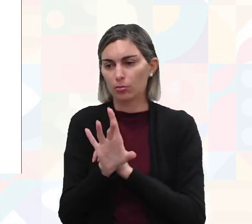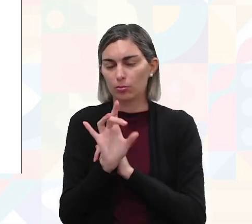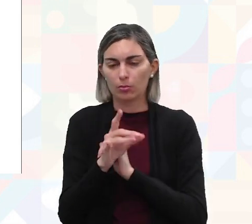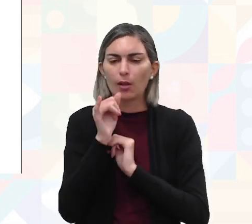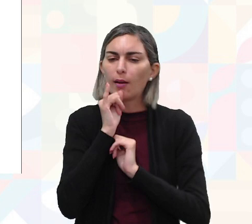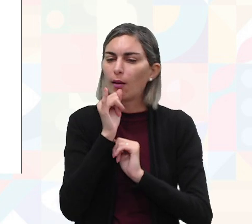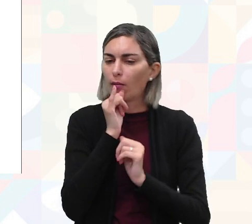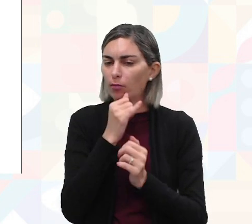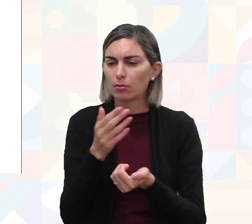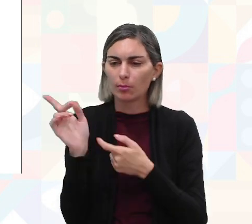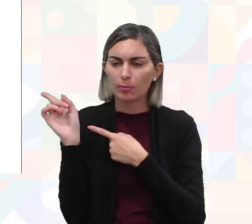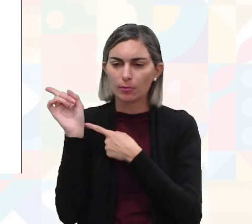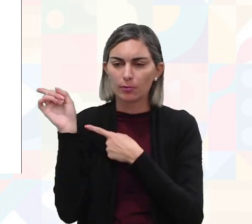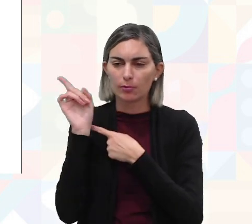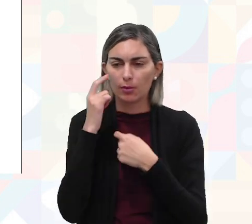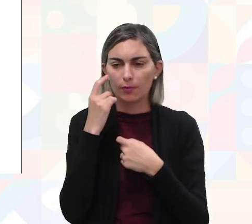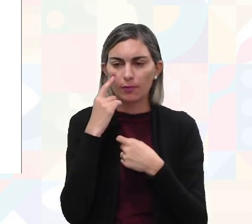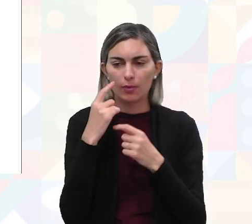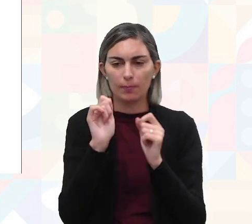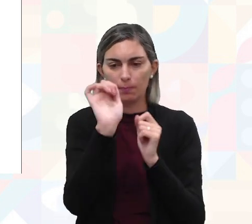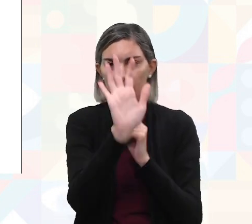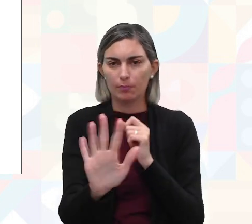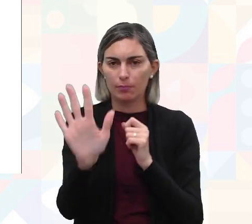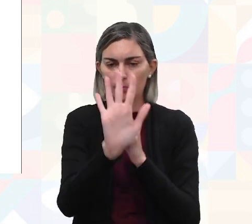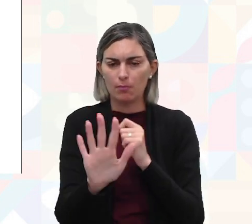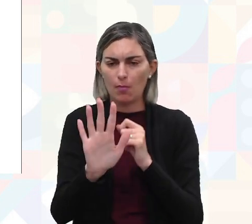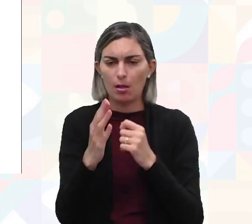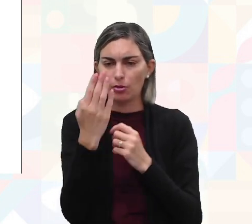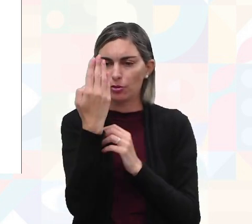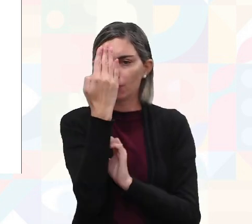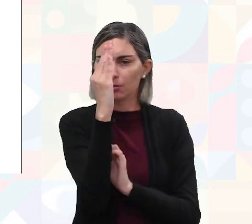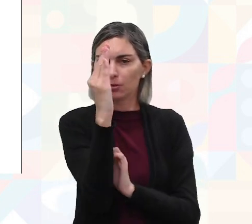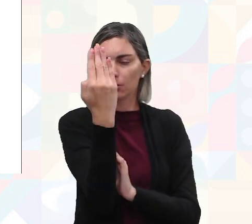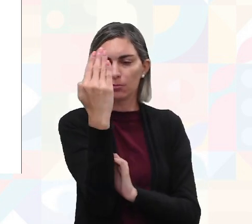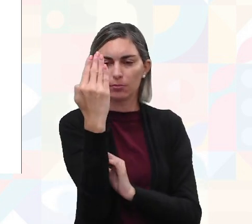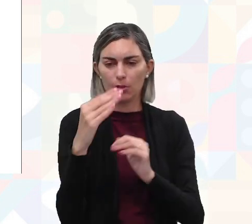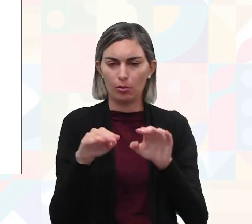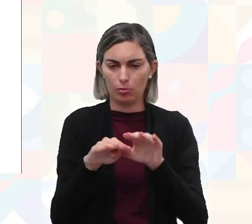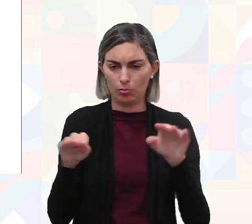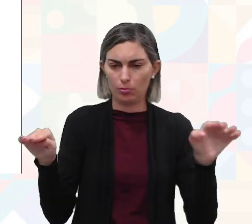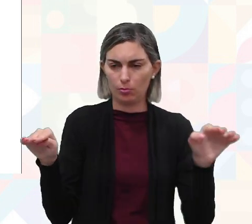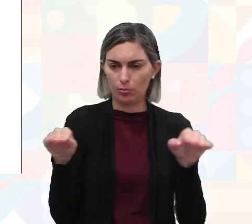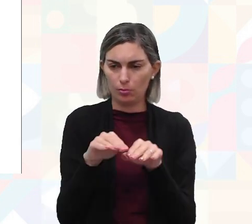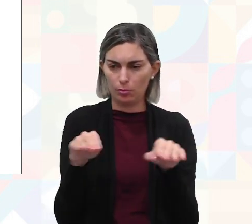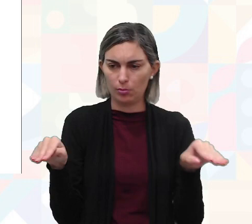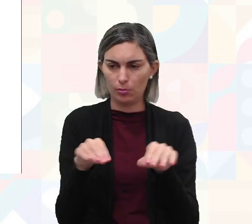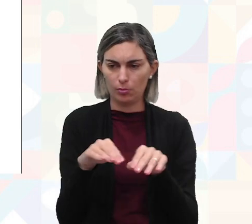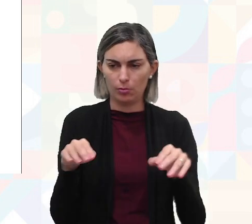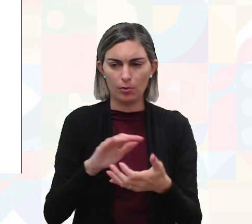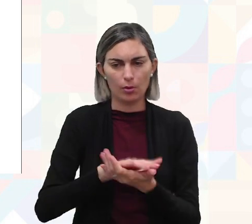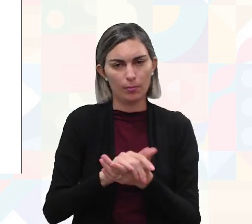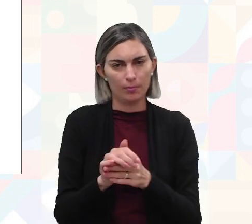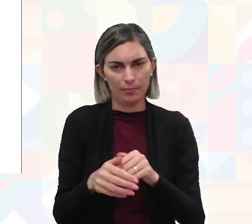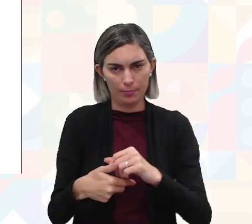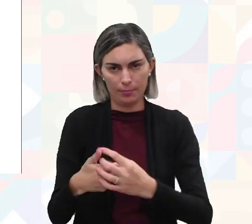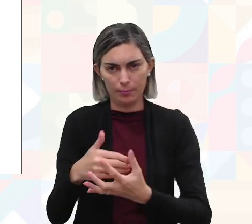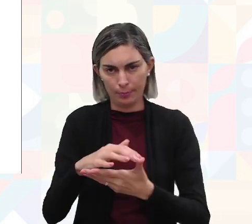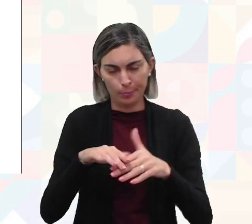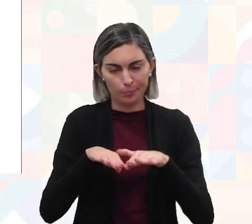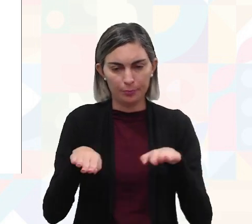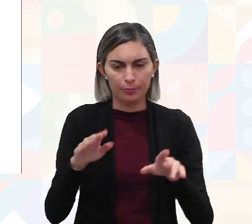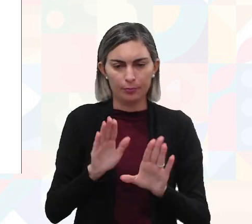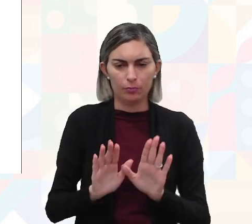exemplo do lado, que tem a imagem do espelho, né? E uma bancada, uma pia, na realidade. A